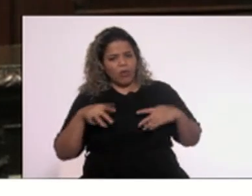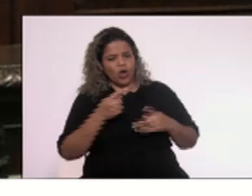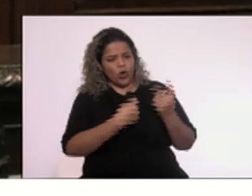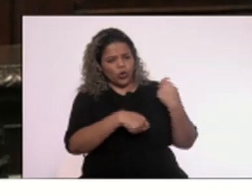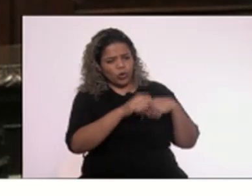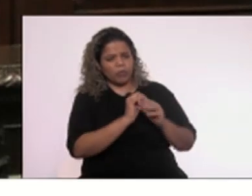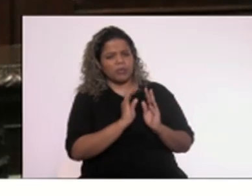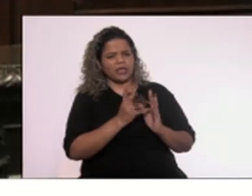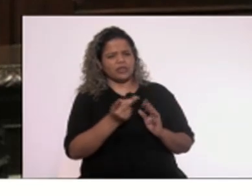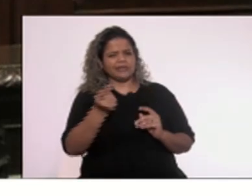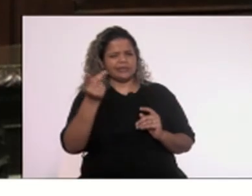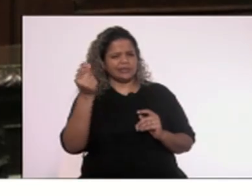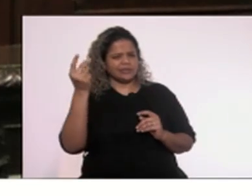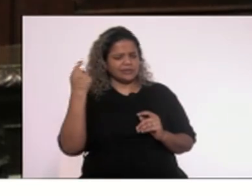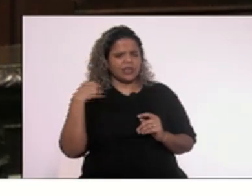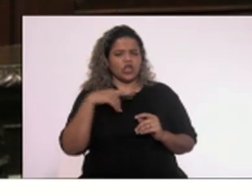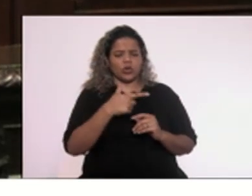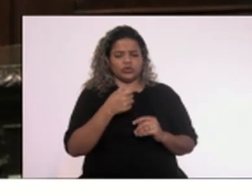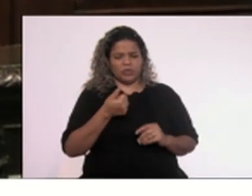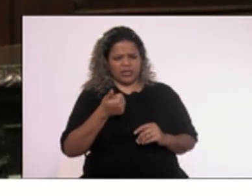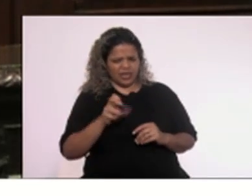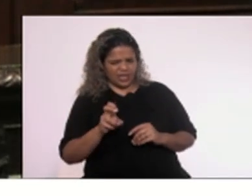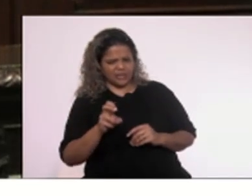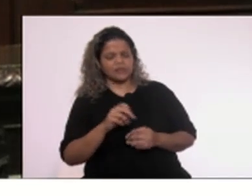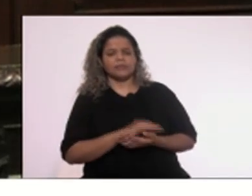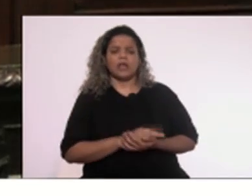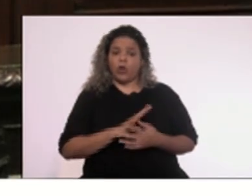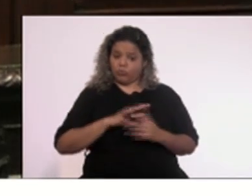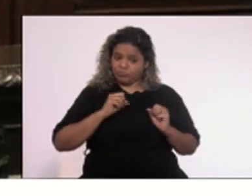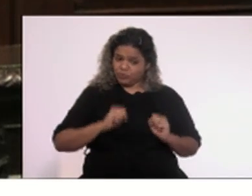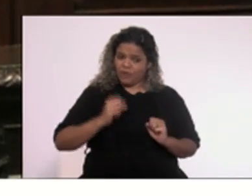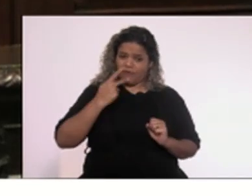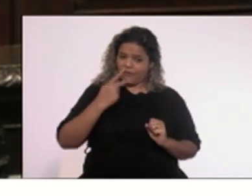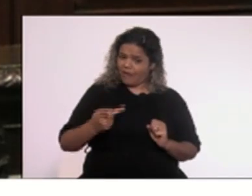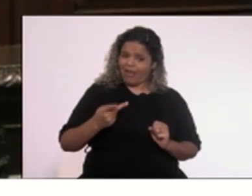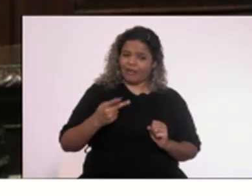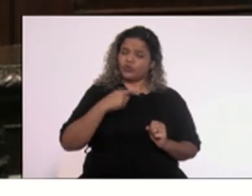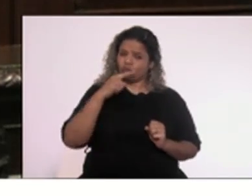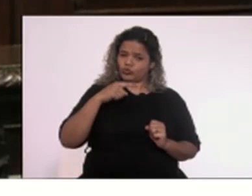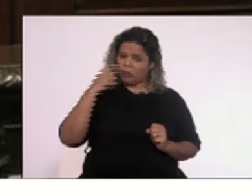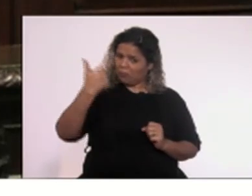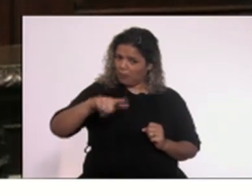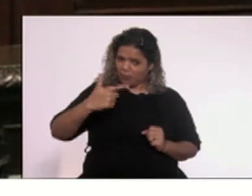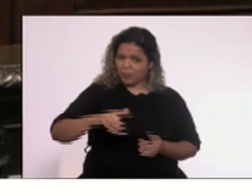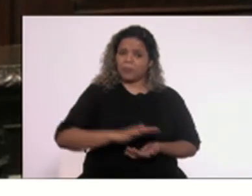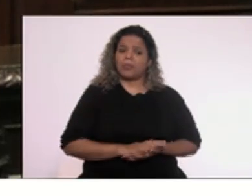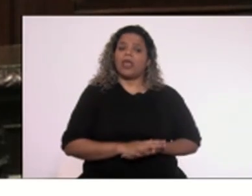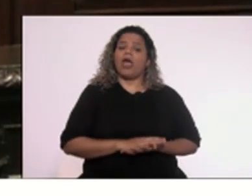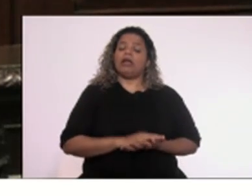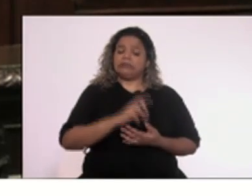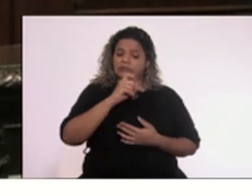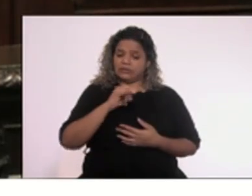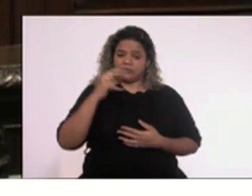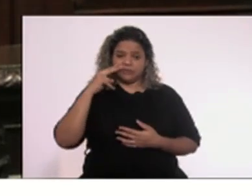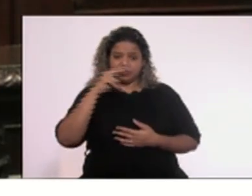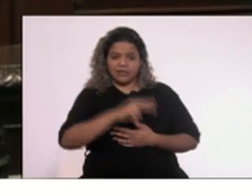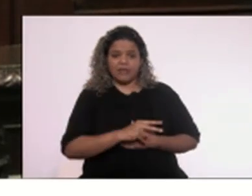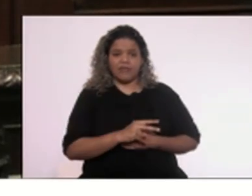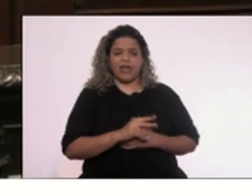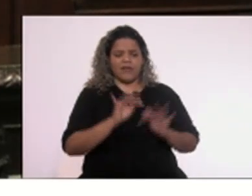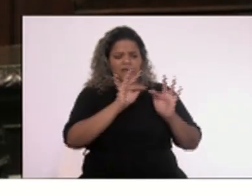Popular Solidária desde 2015, posso afirmar sem hesitação que, considerando os